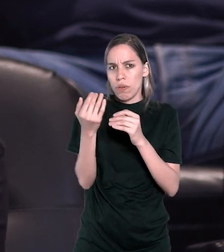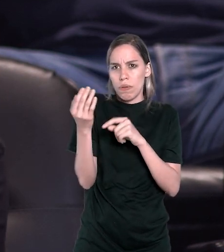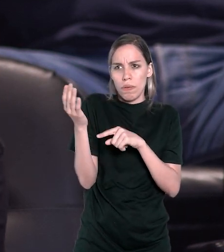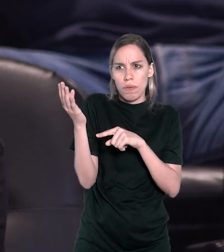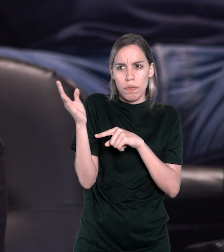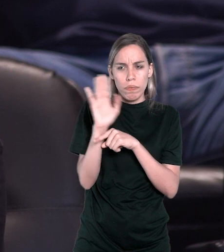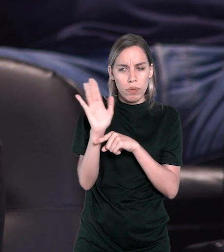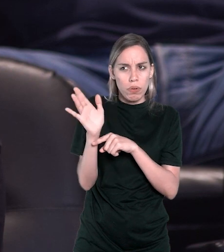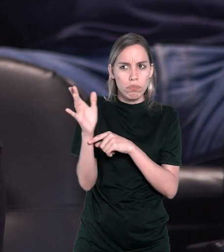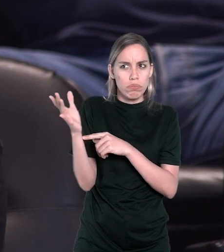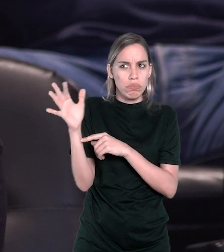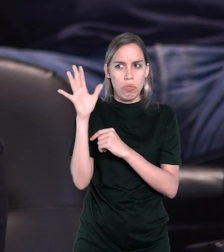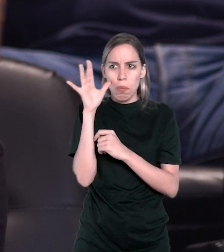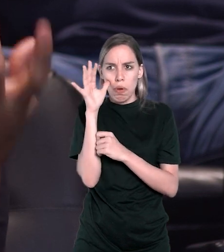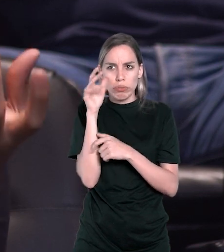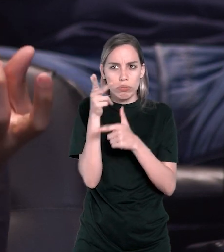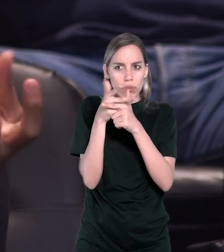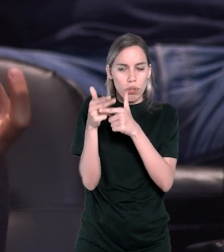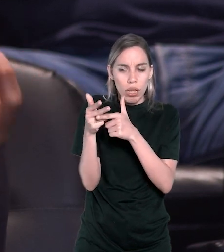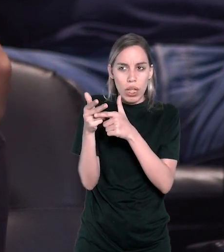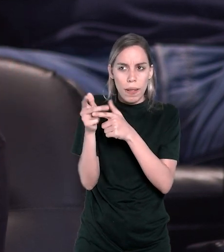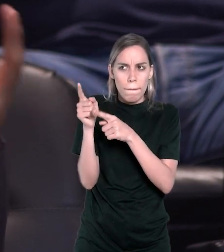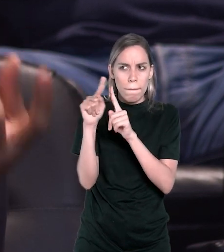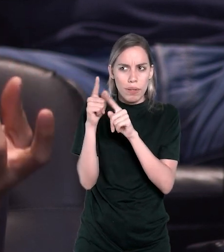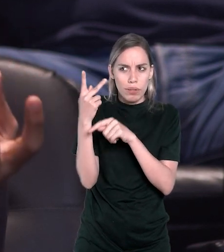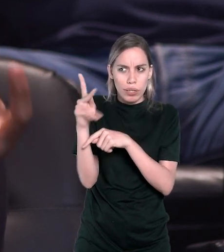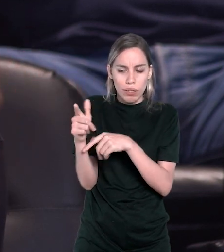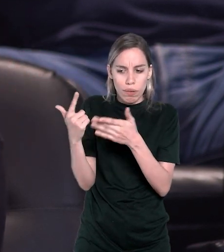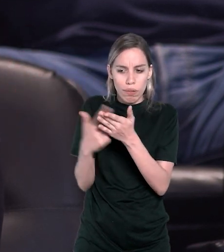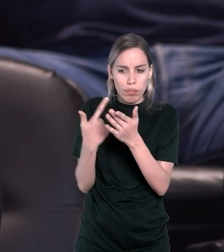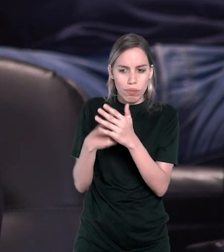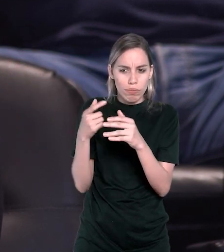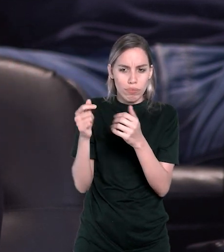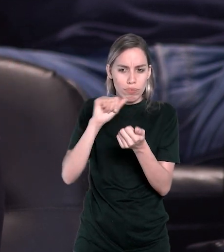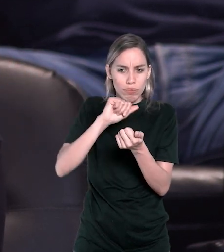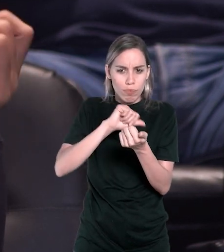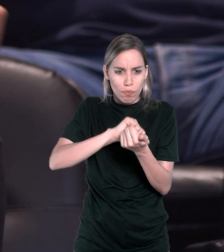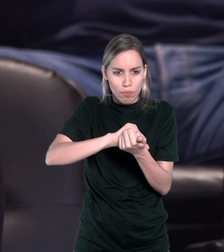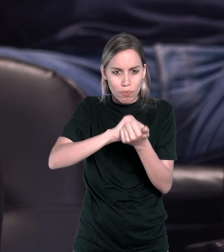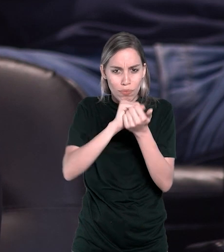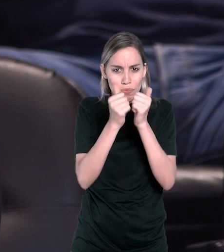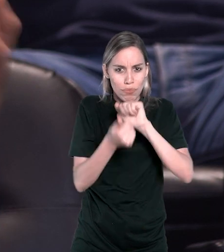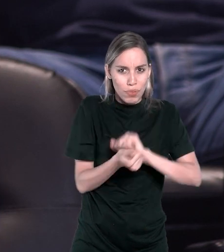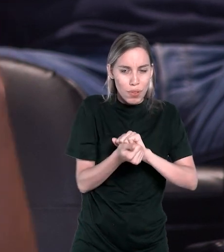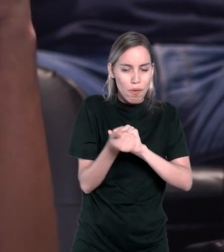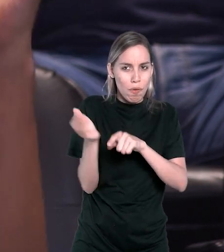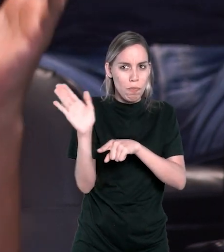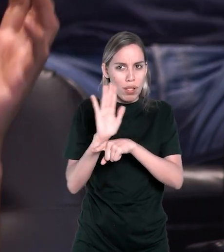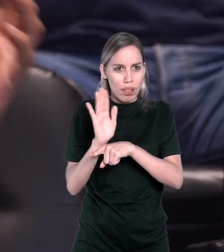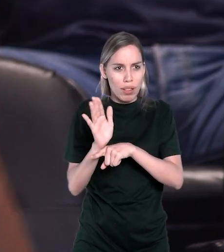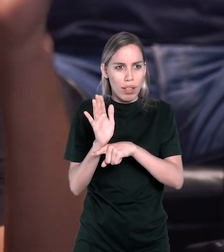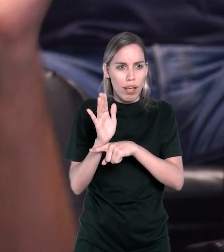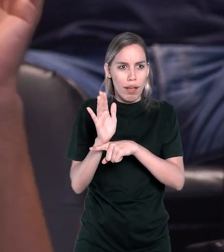adaptado para o cinema. Então eu queria que você comentasse mais um pouco mais sobre isso, porque muito da sua literatura parece que